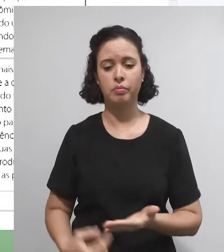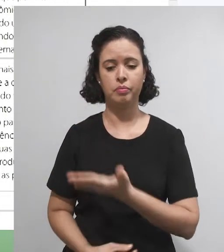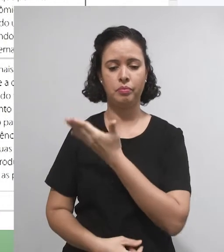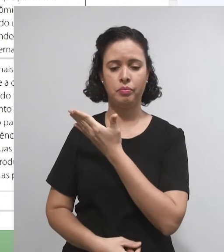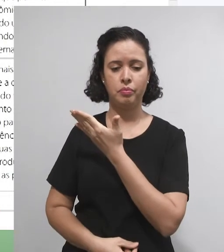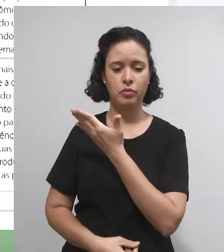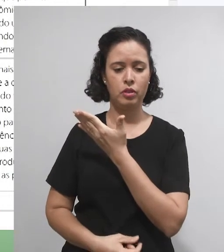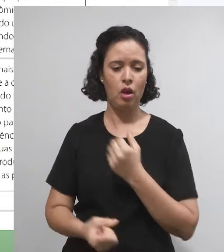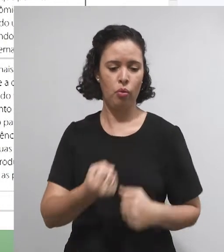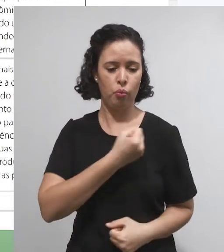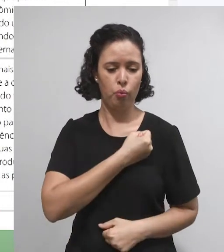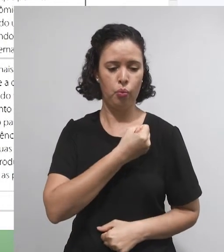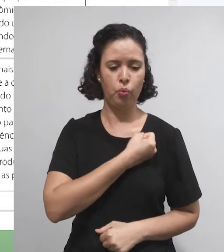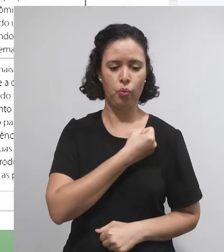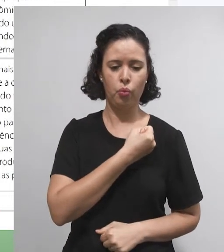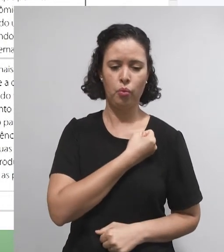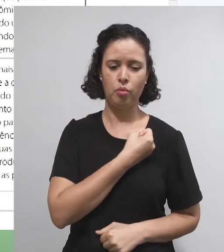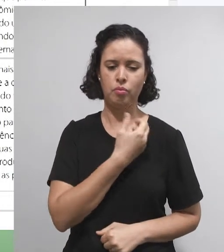pela página.